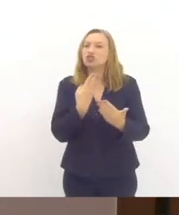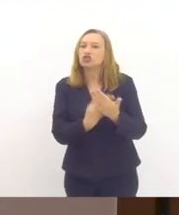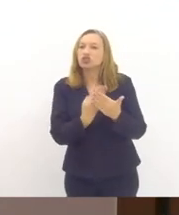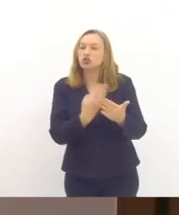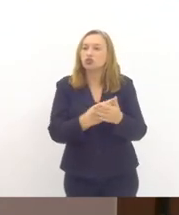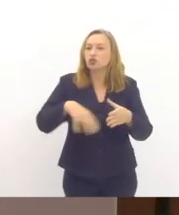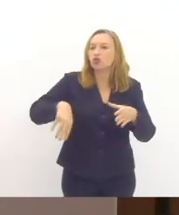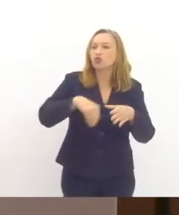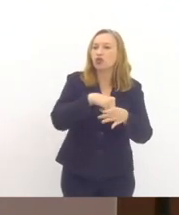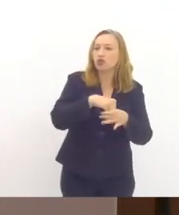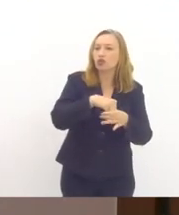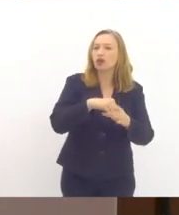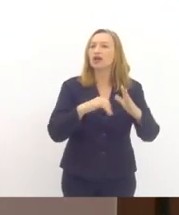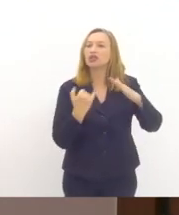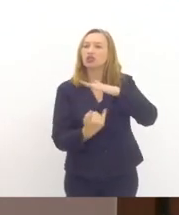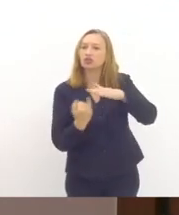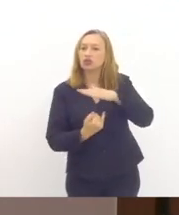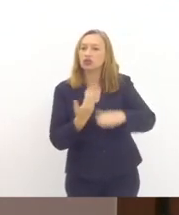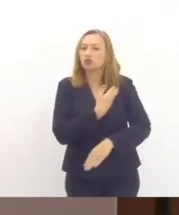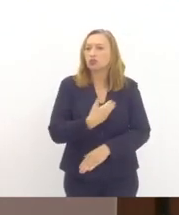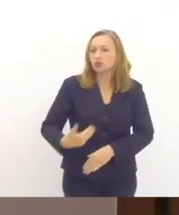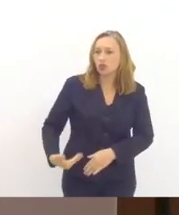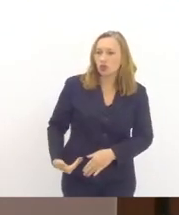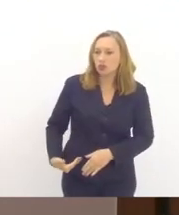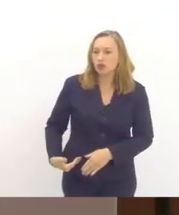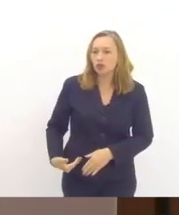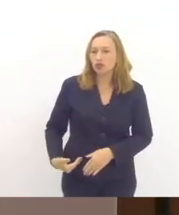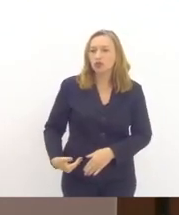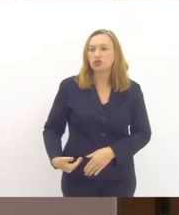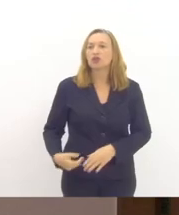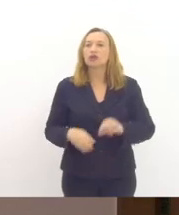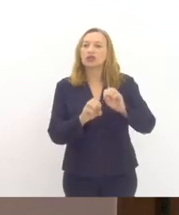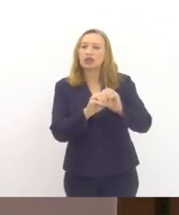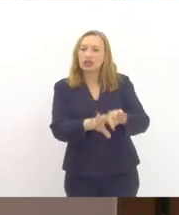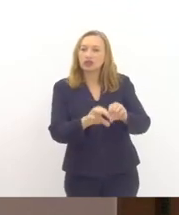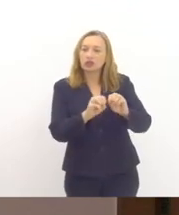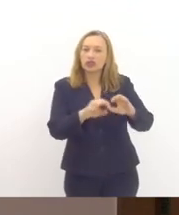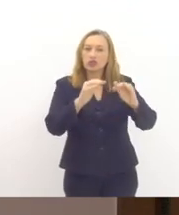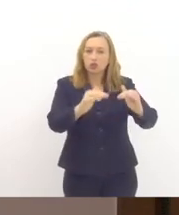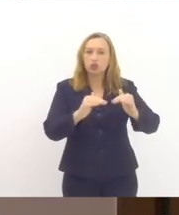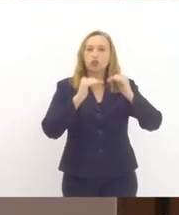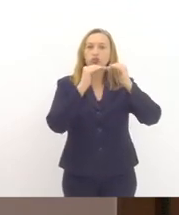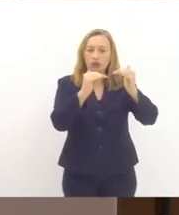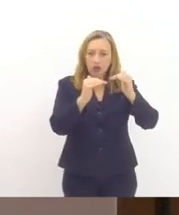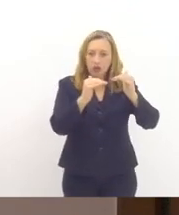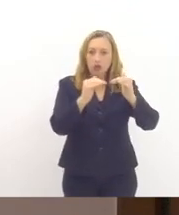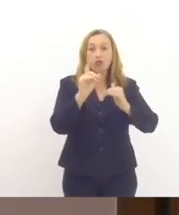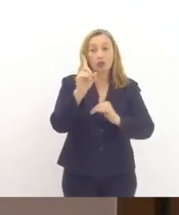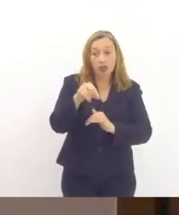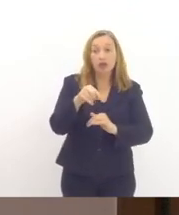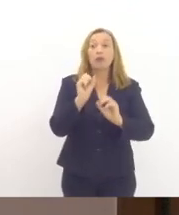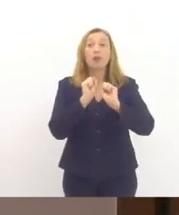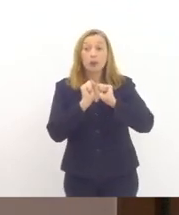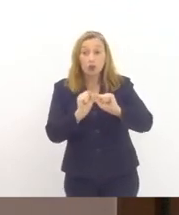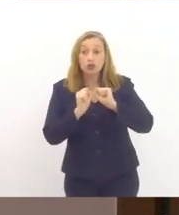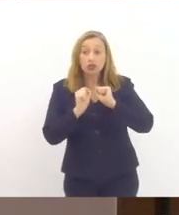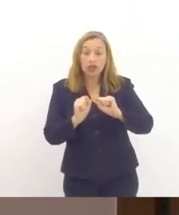vinculados a instituições públicas, instituições no âmbito da educação superior, né, para